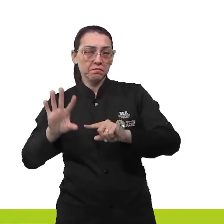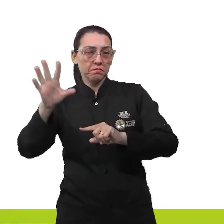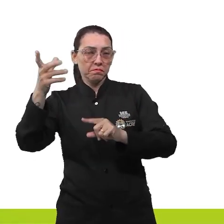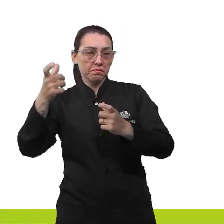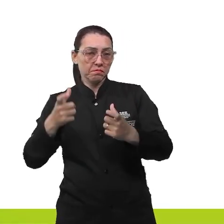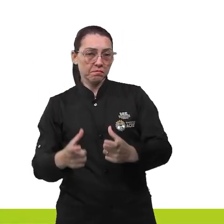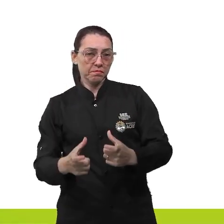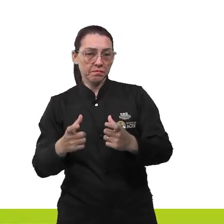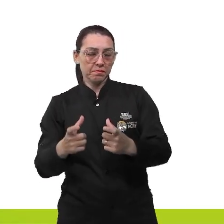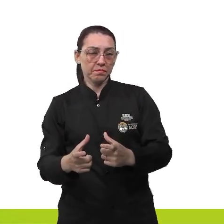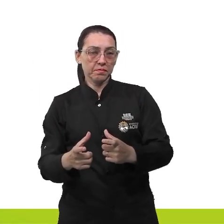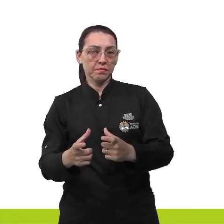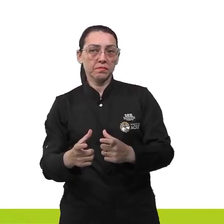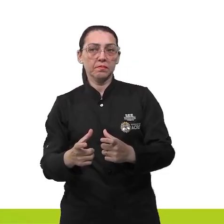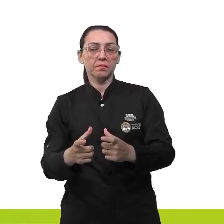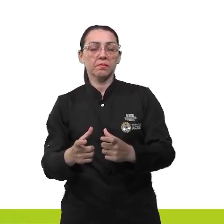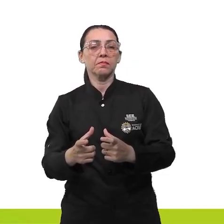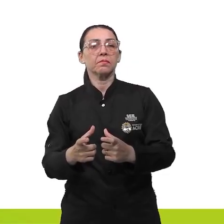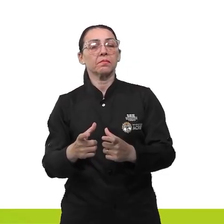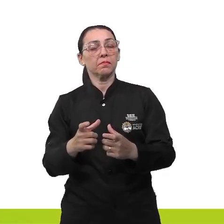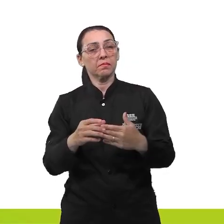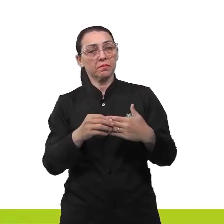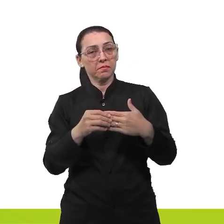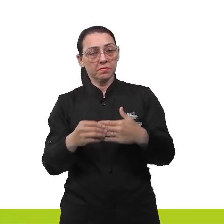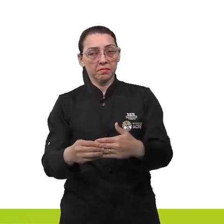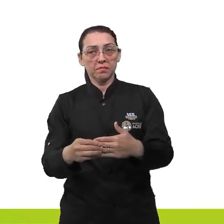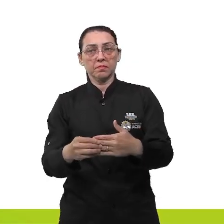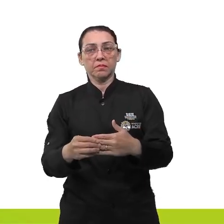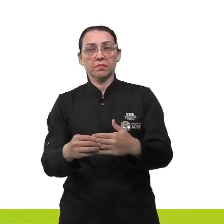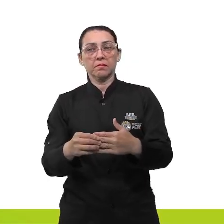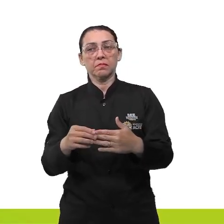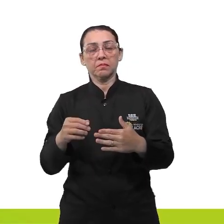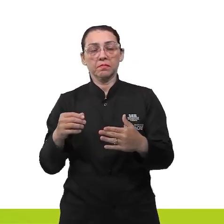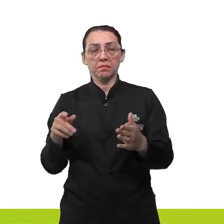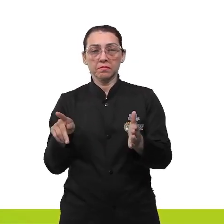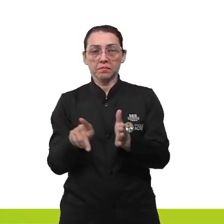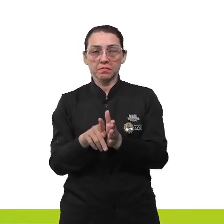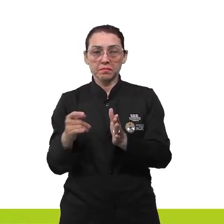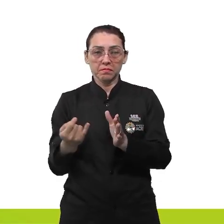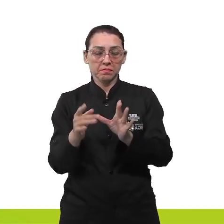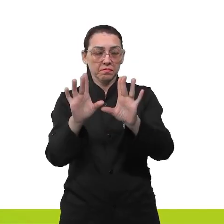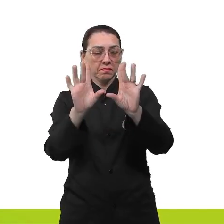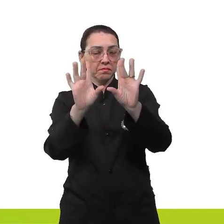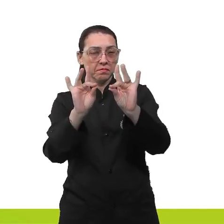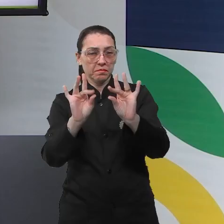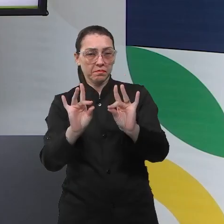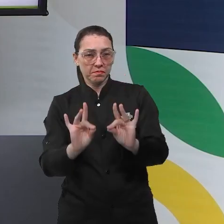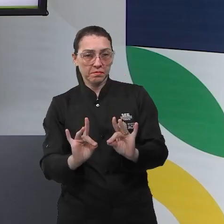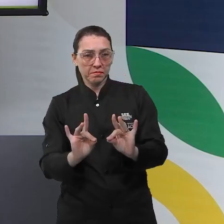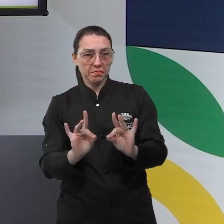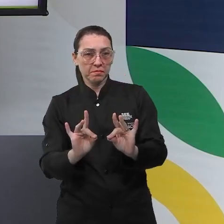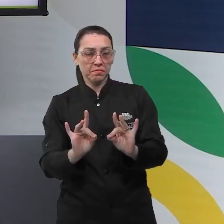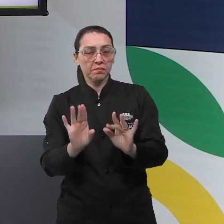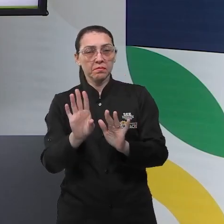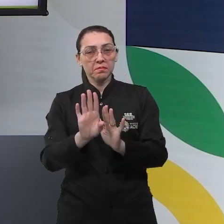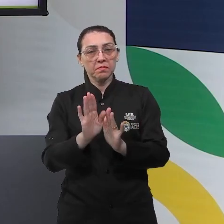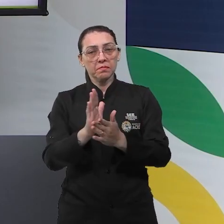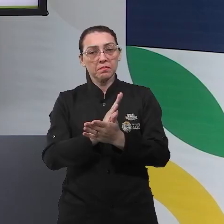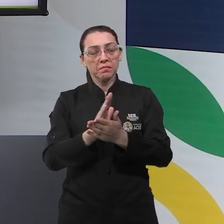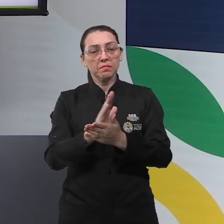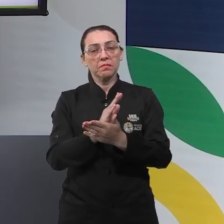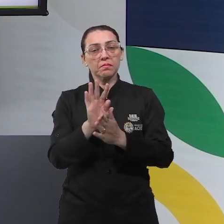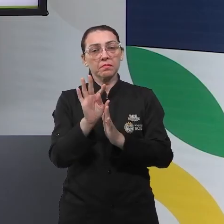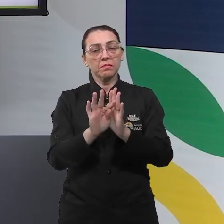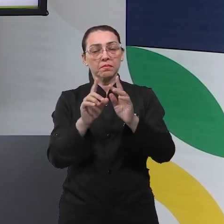lugar, ou seja, eles trazem esses termos precisos de descrição. Geralmente são alguns textos